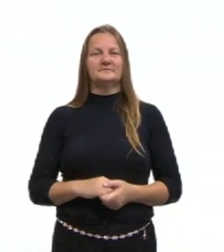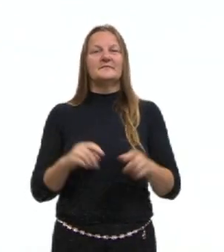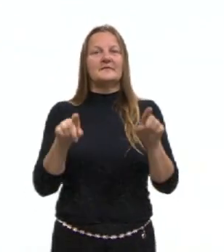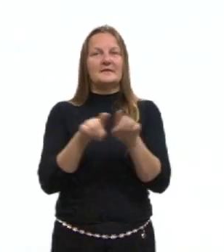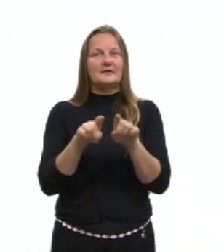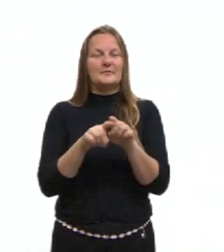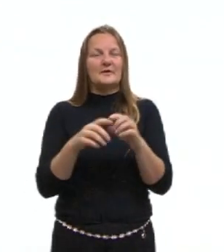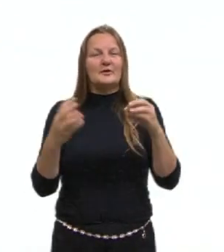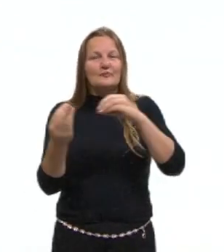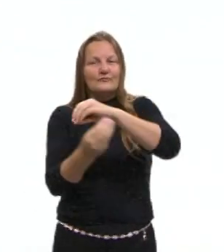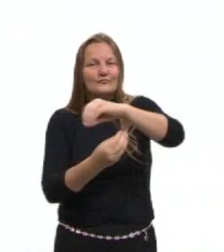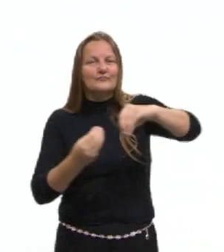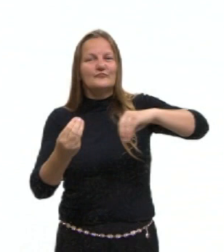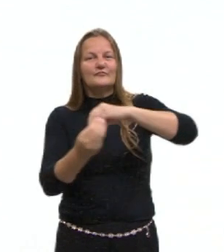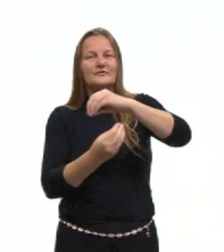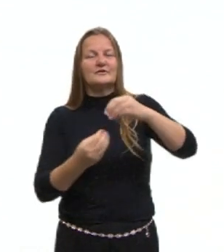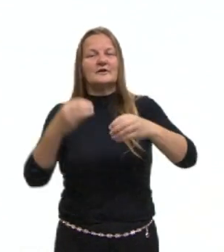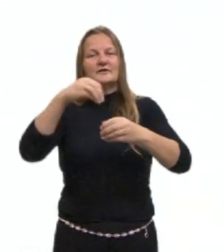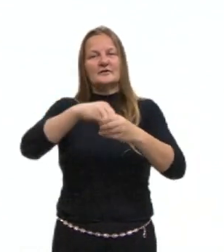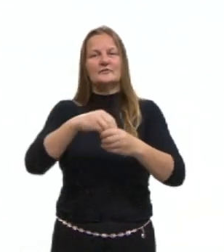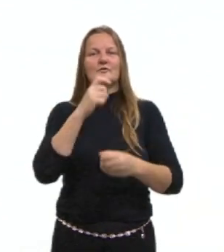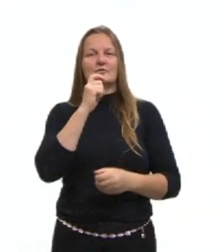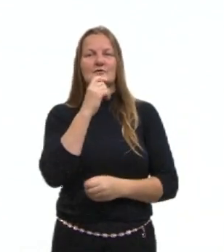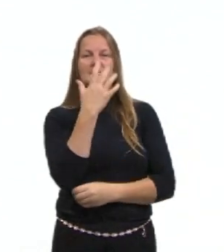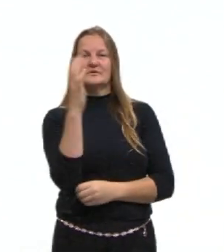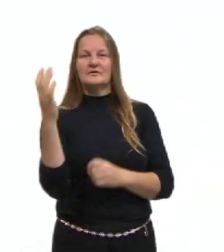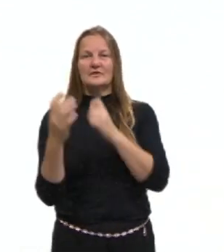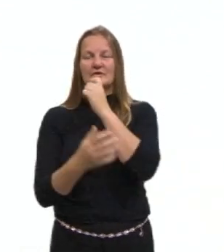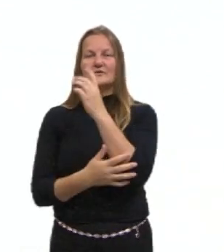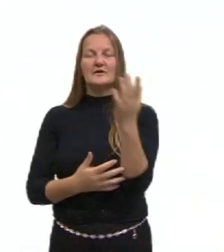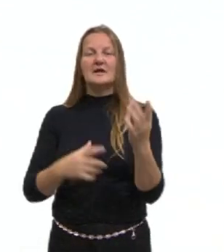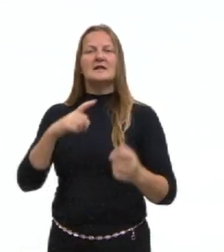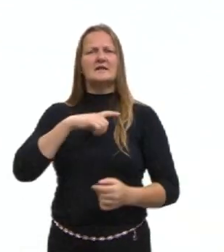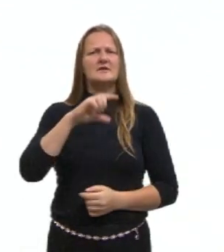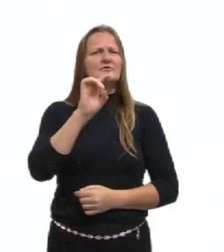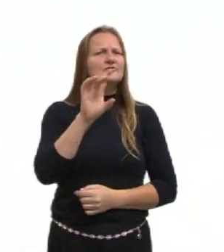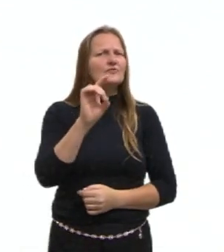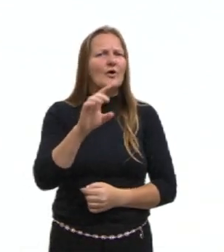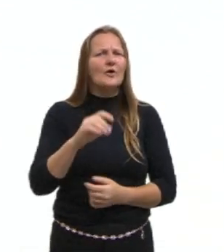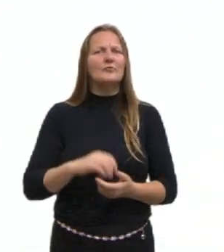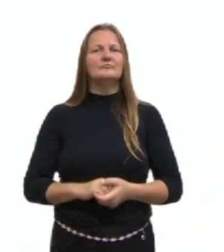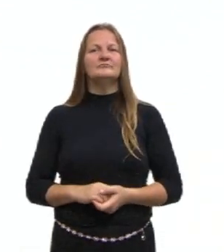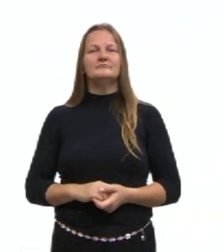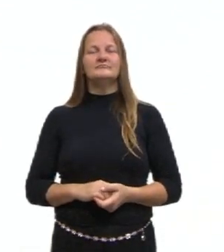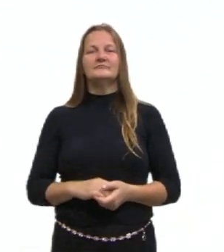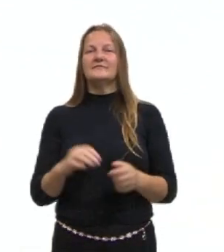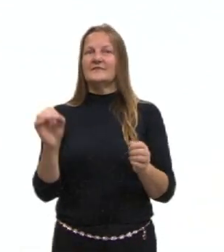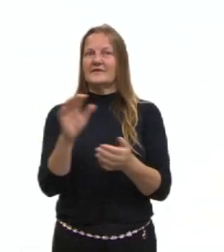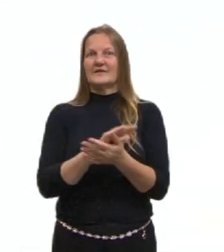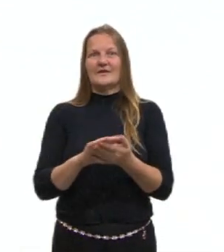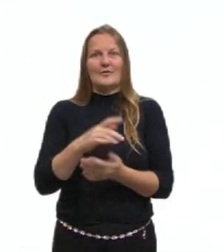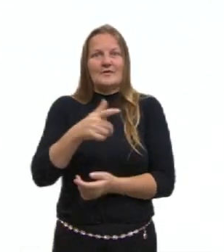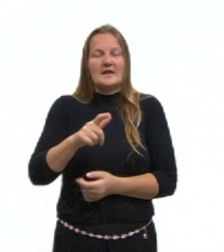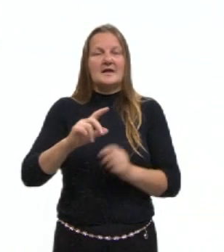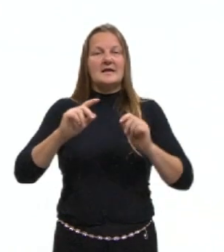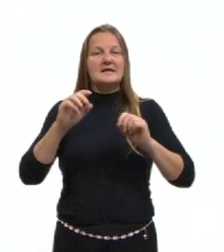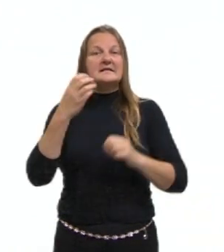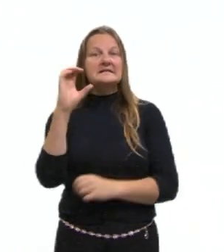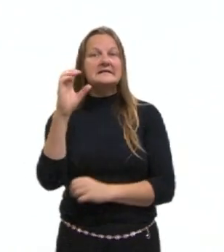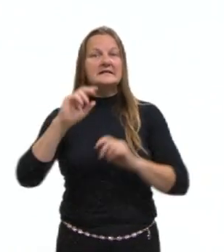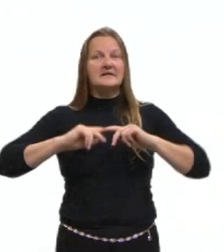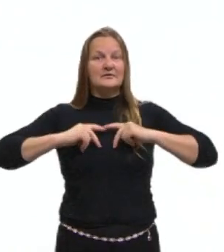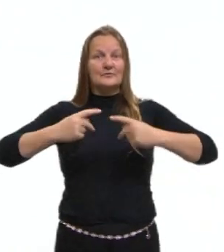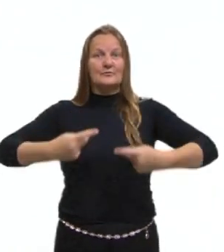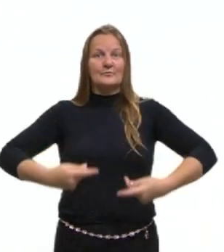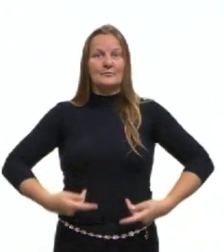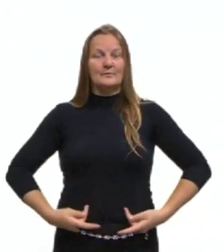que está envolvida, então, as ciências da natureza. Mas existe só as ciências da natureza? A gente tem também as ciências humanas, e